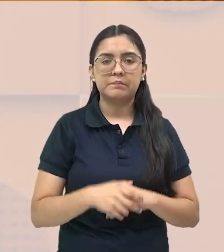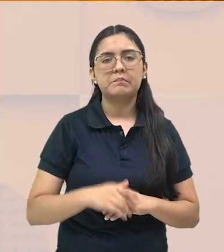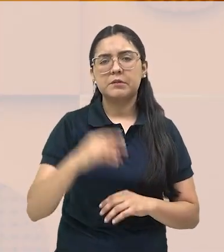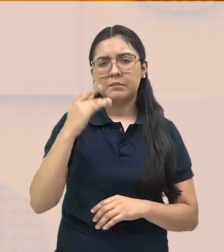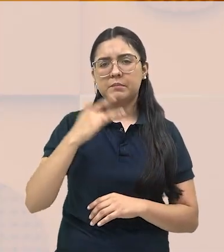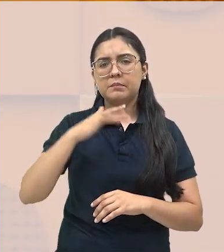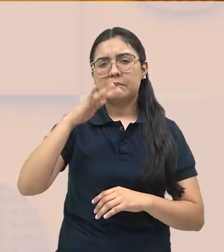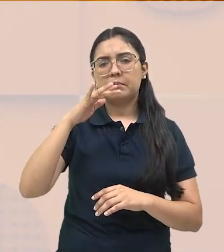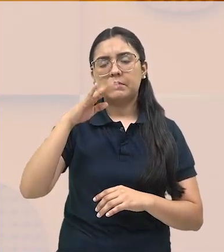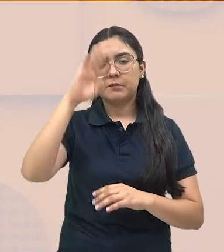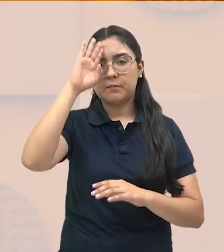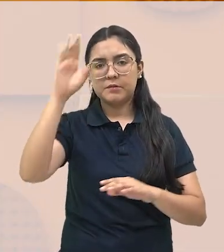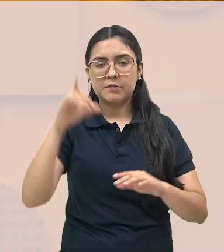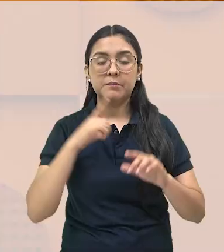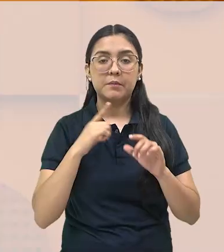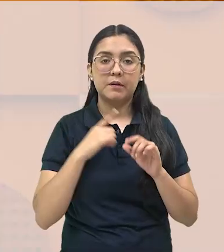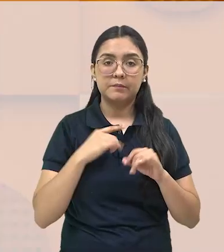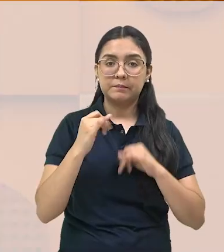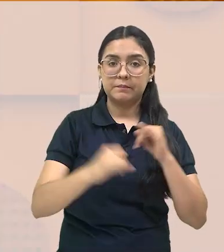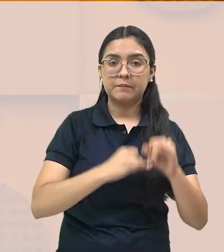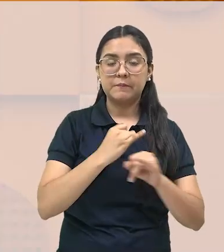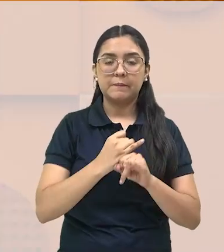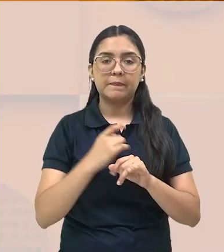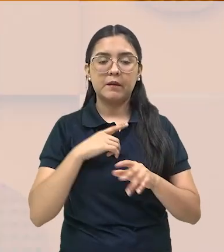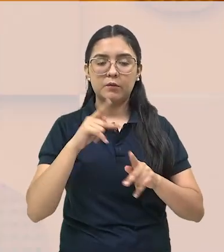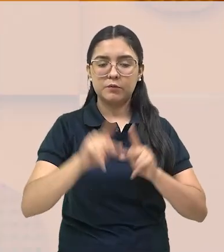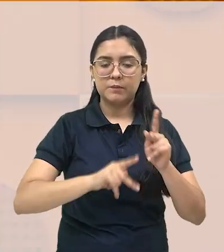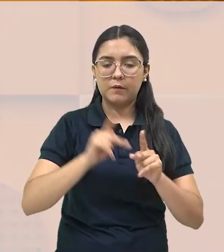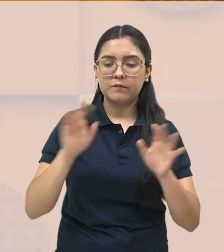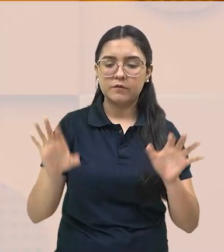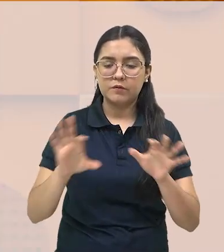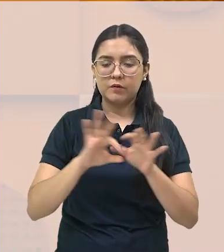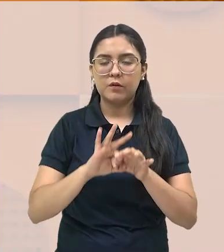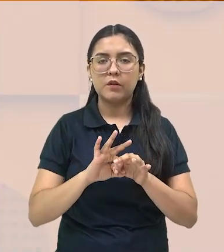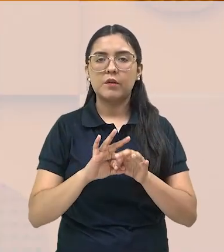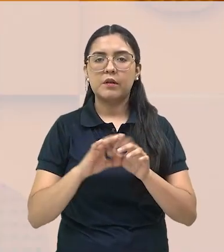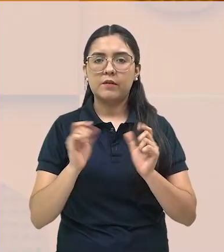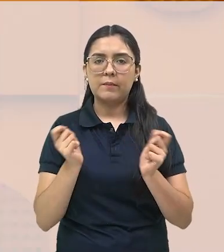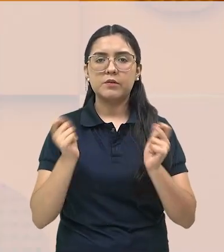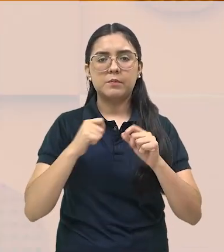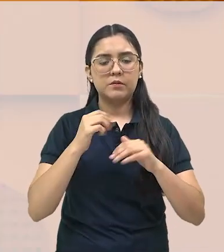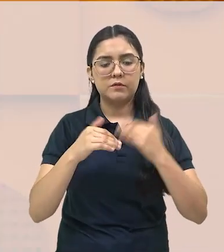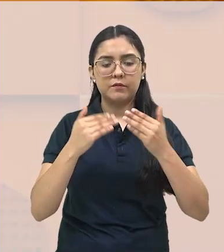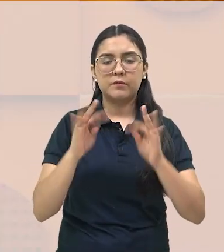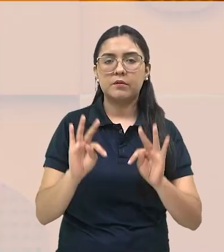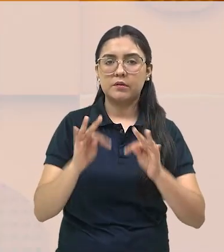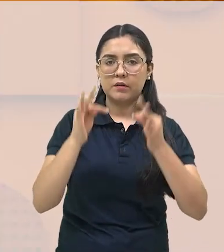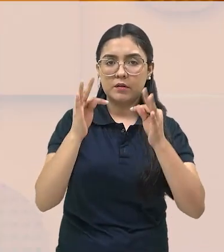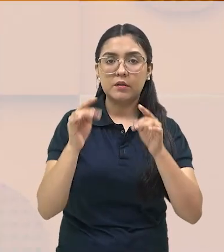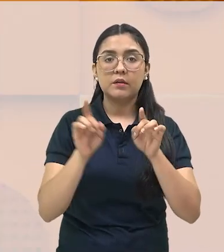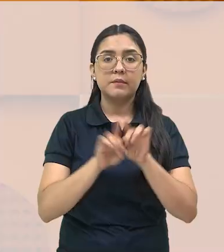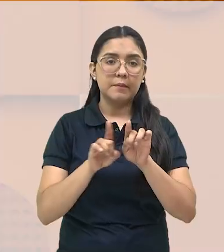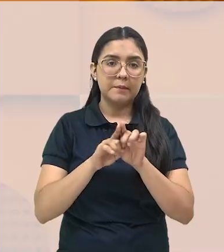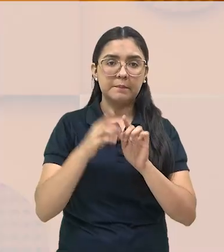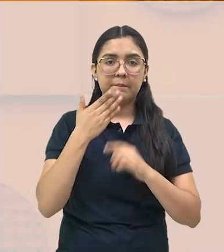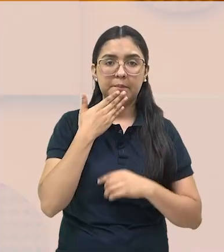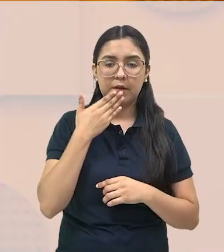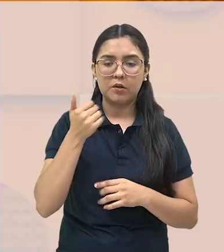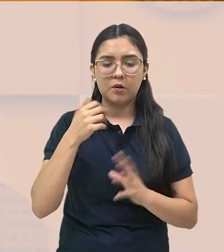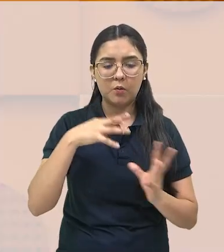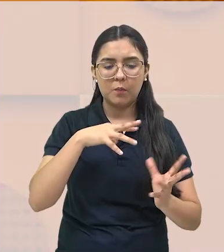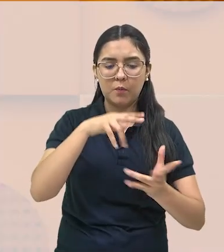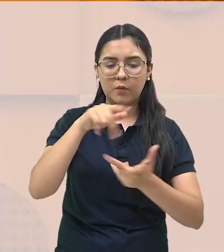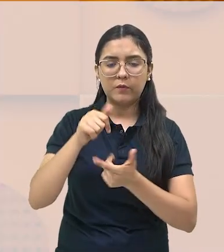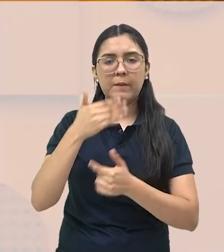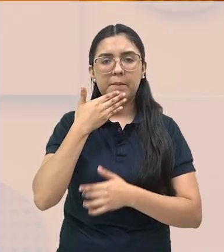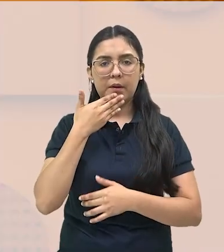de que ela vai conectar os povos, de que ela vai trazer desenvolvimento tecnológico, de que ela vai melhorar o mundo